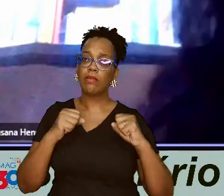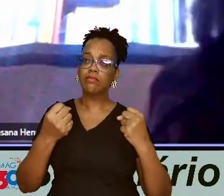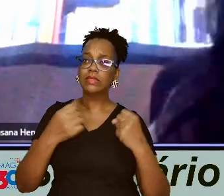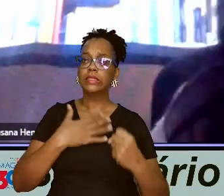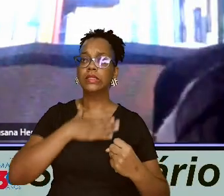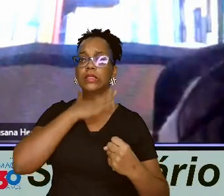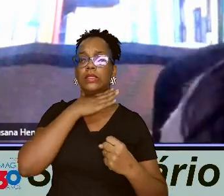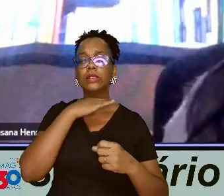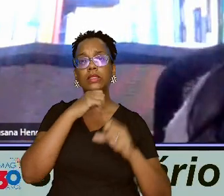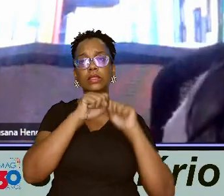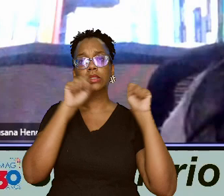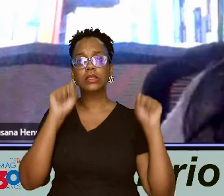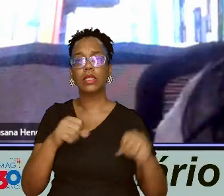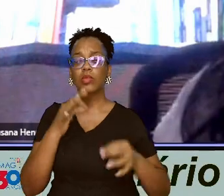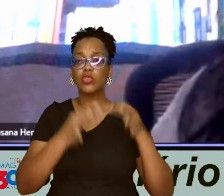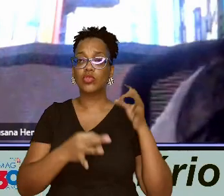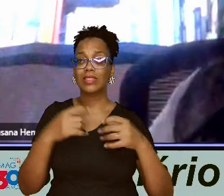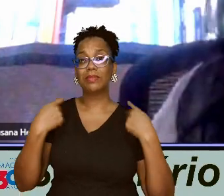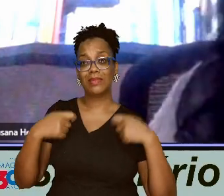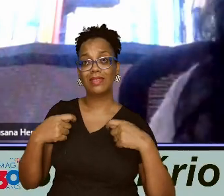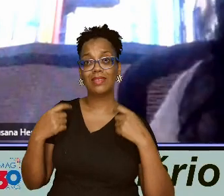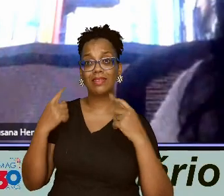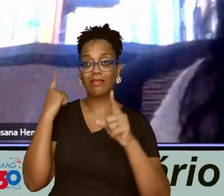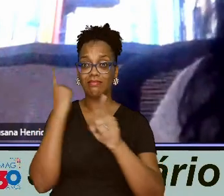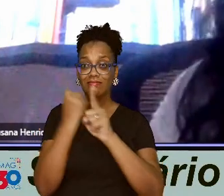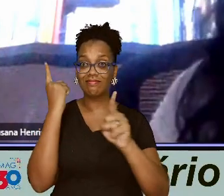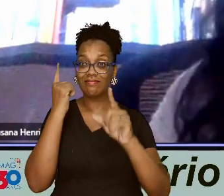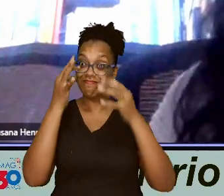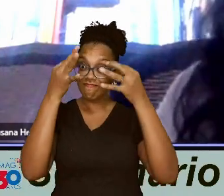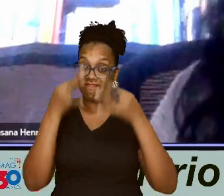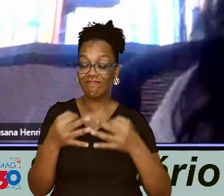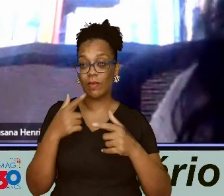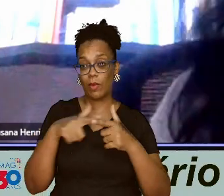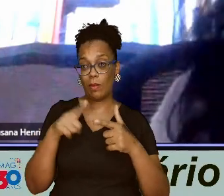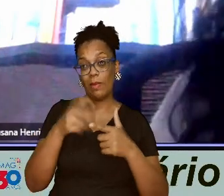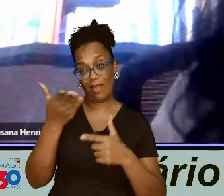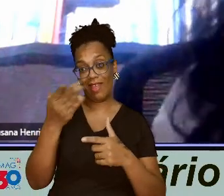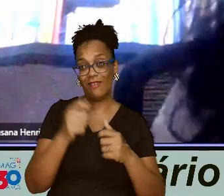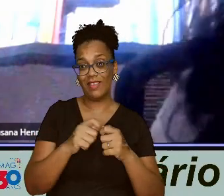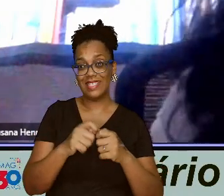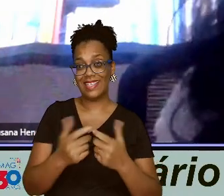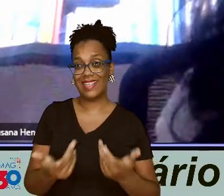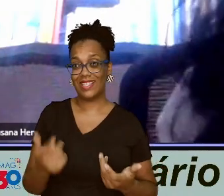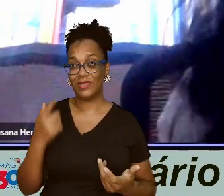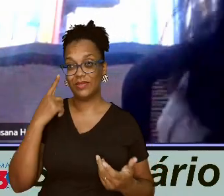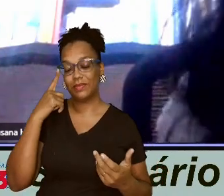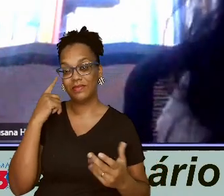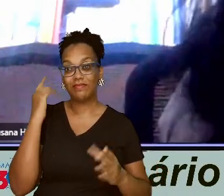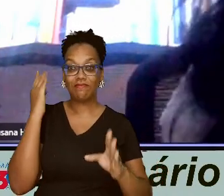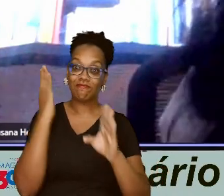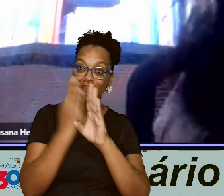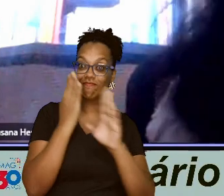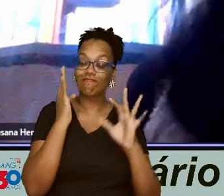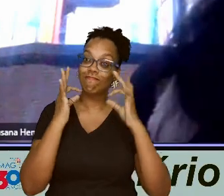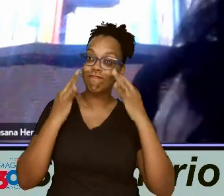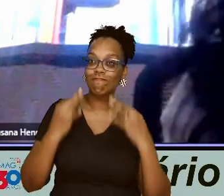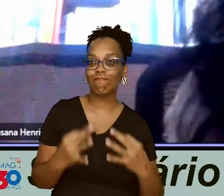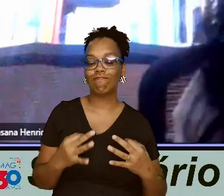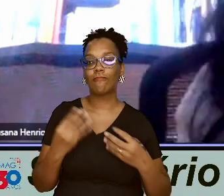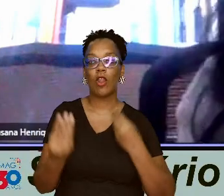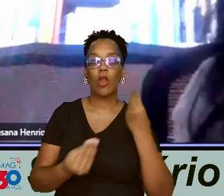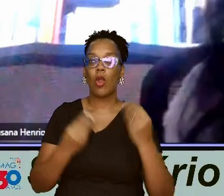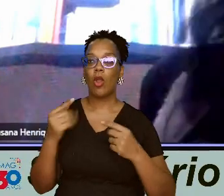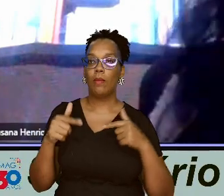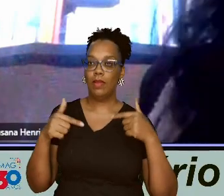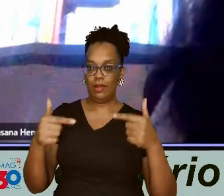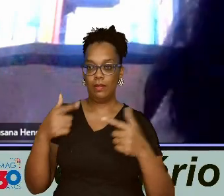justiça, precisa um diagnóstico correto dos problemas, que é isso que vocês estão fazendo, né? Um diagnóstico correto de como está sendo aplicado, para